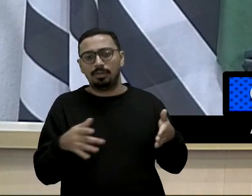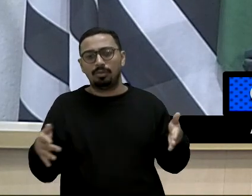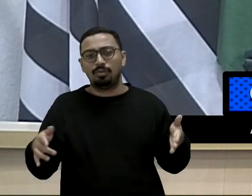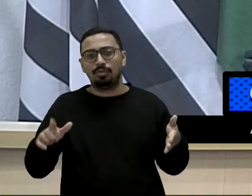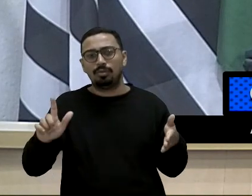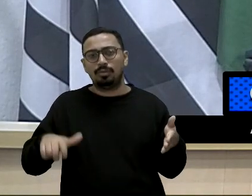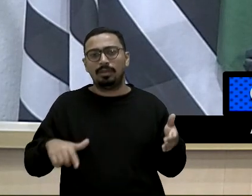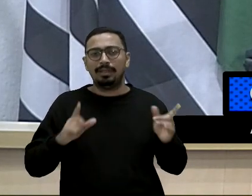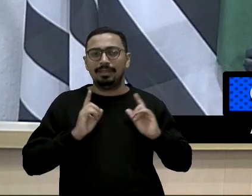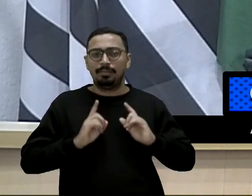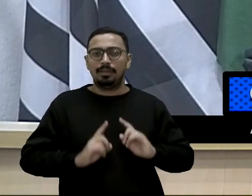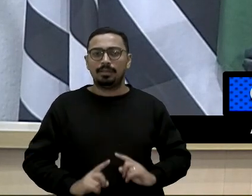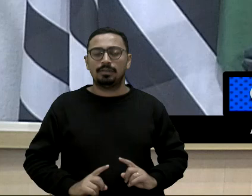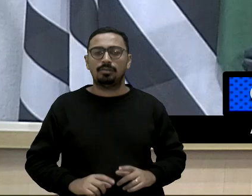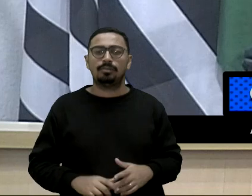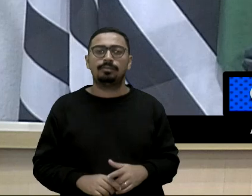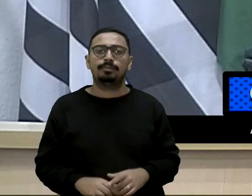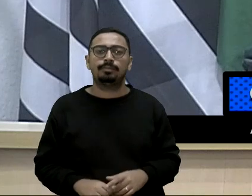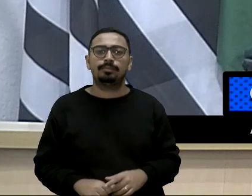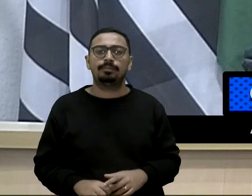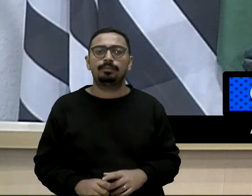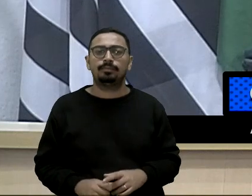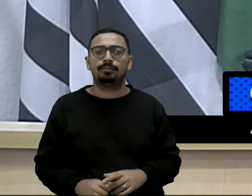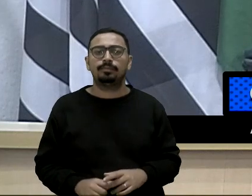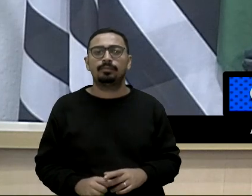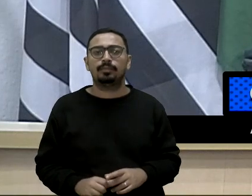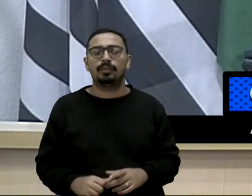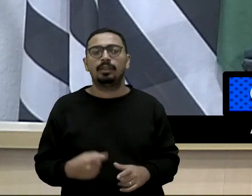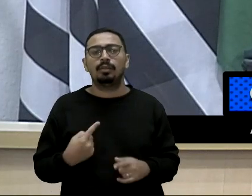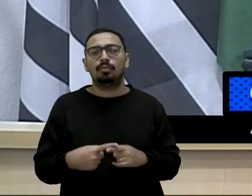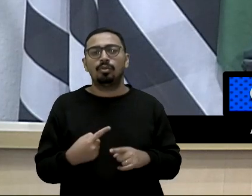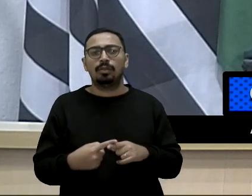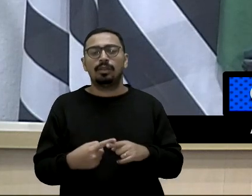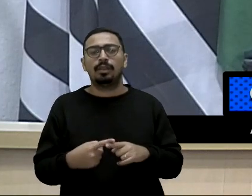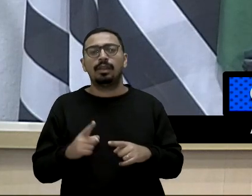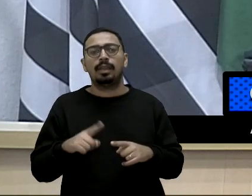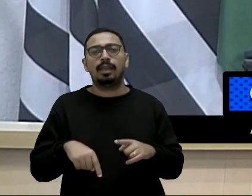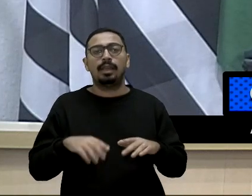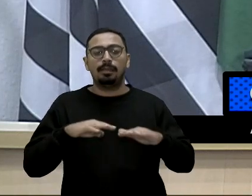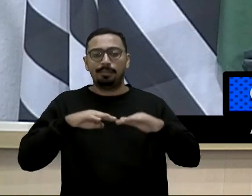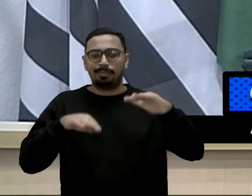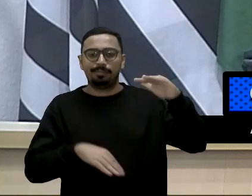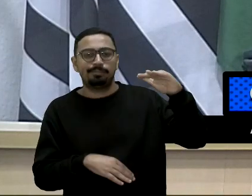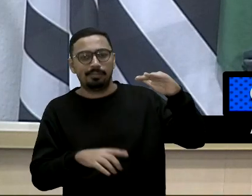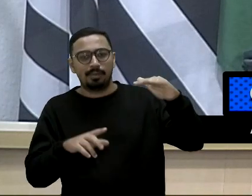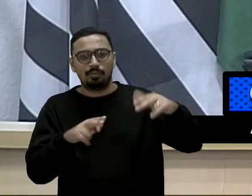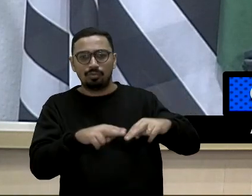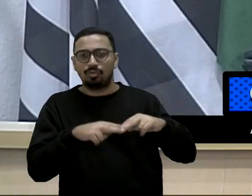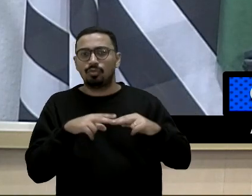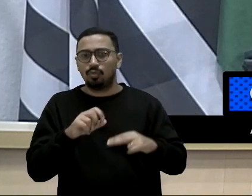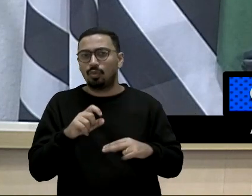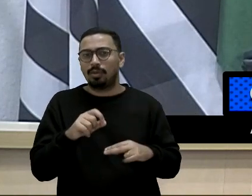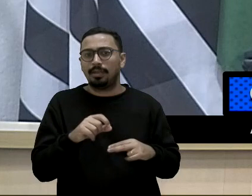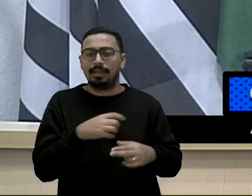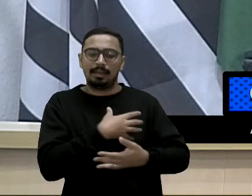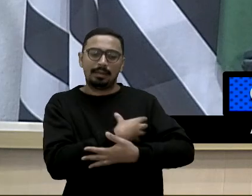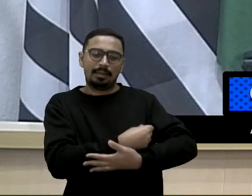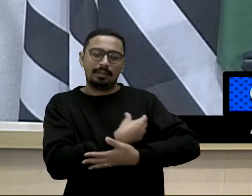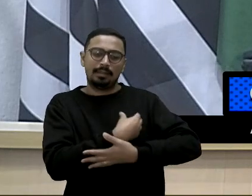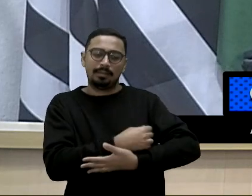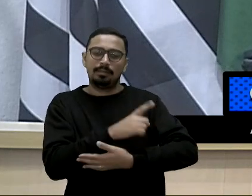em depressão. Por quê? Porque eu descompensei do meu hipotireoidismo pelo aleitamento materno, porque a produção